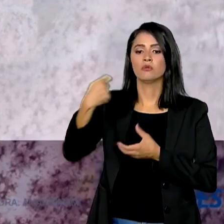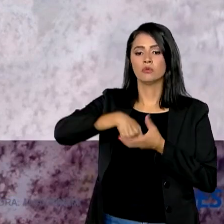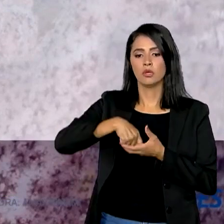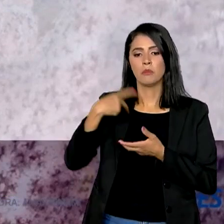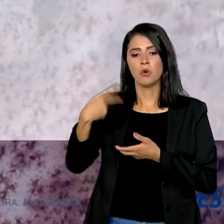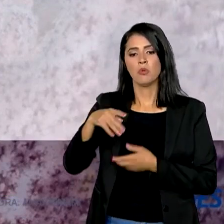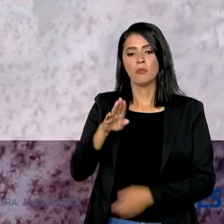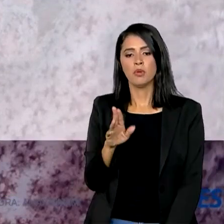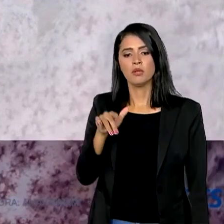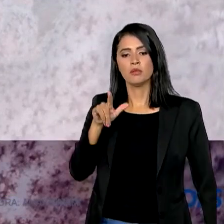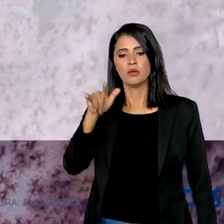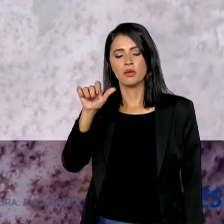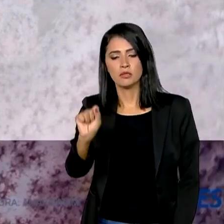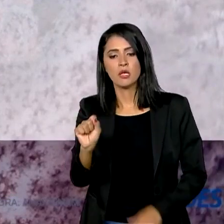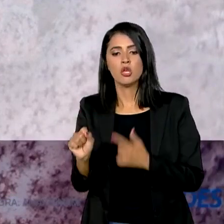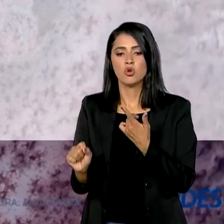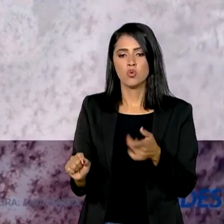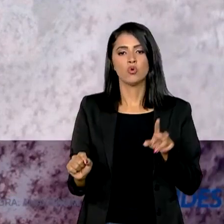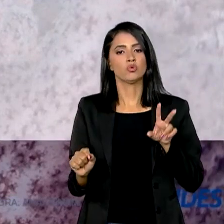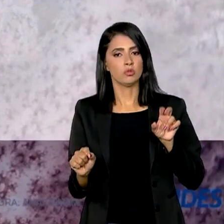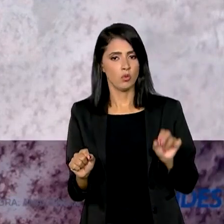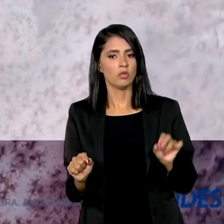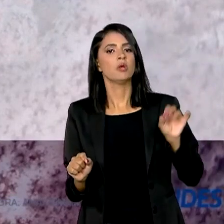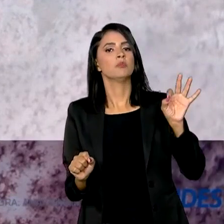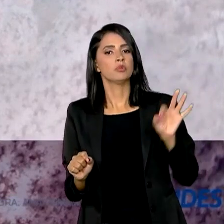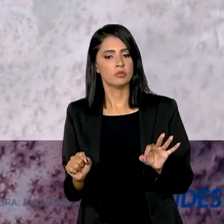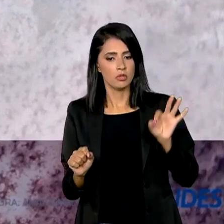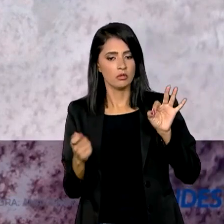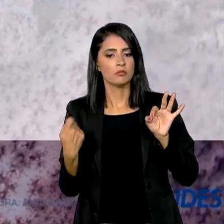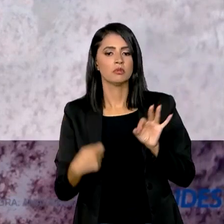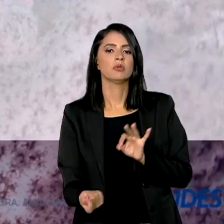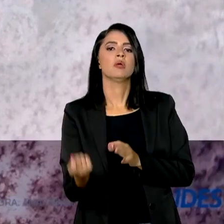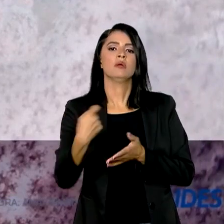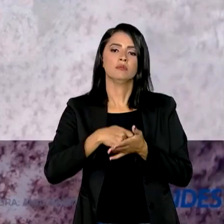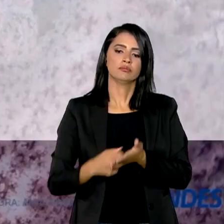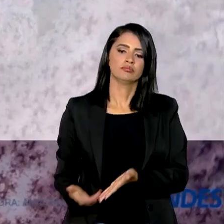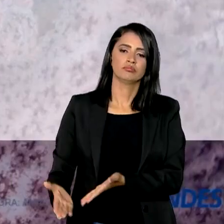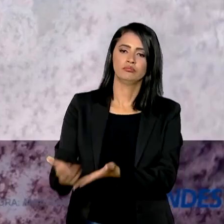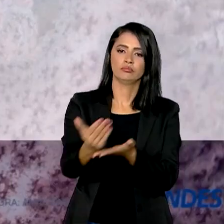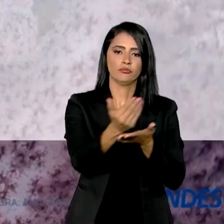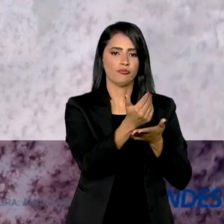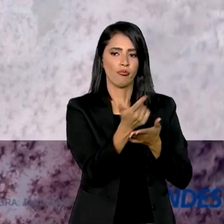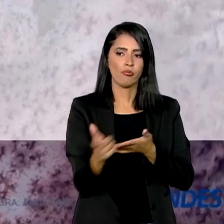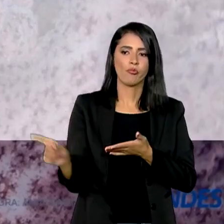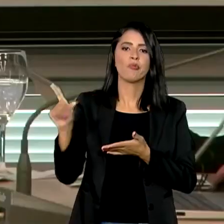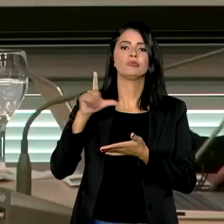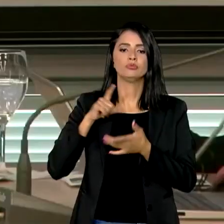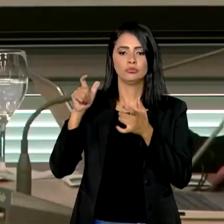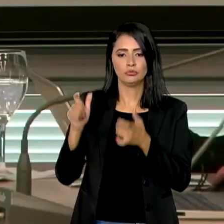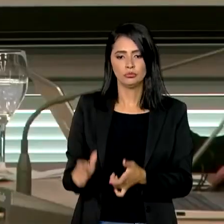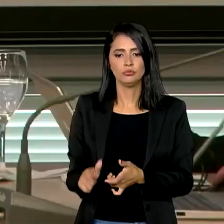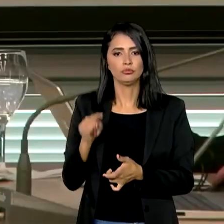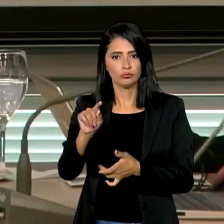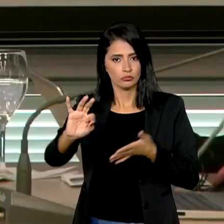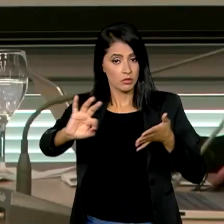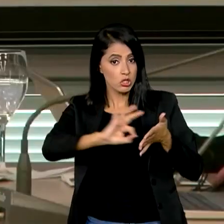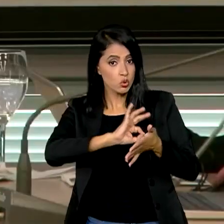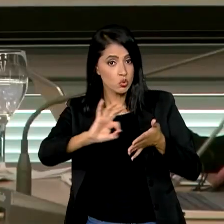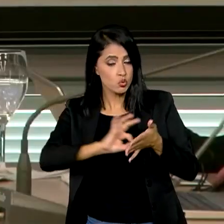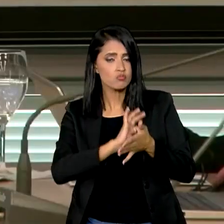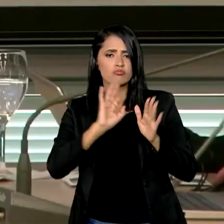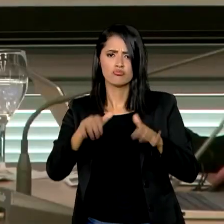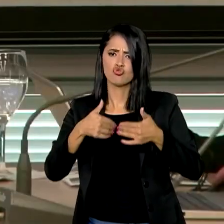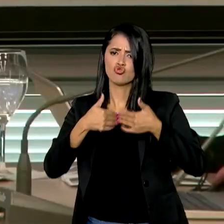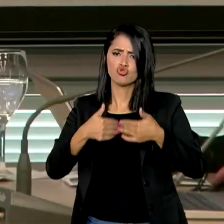do BNDES e os outros 50% deverão ser captados de outras fontes. As inscrições já